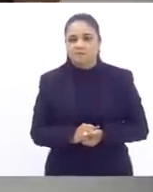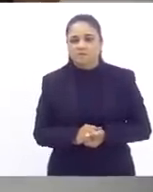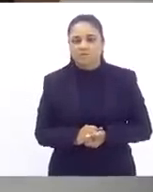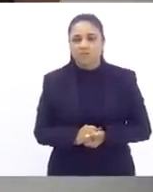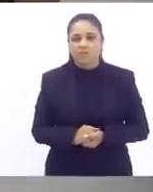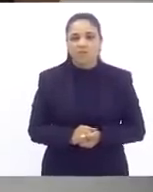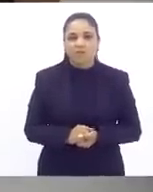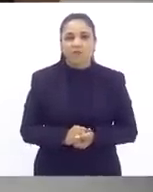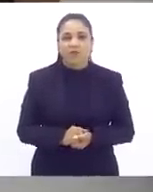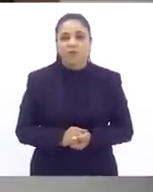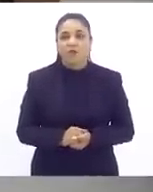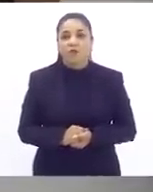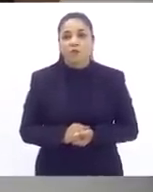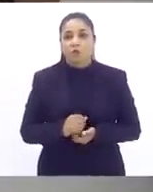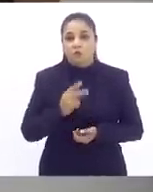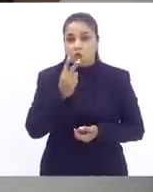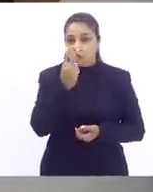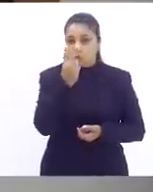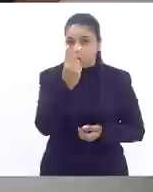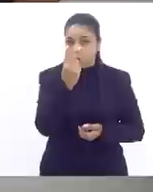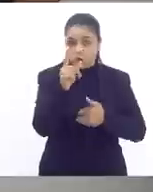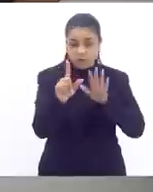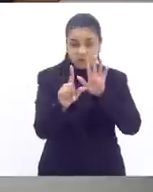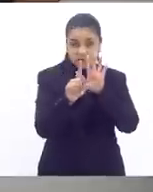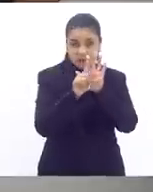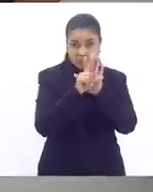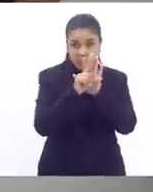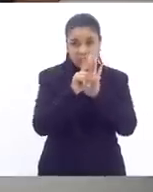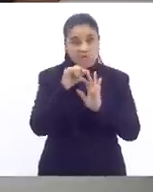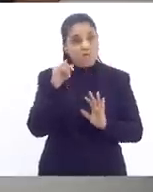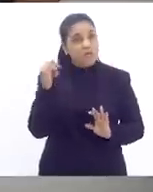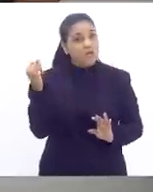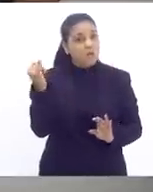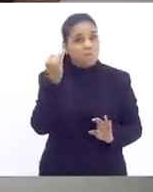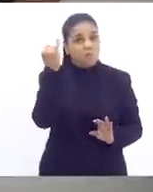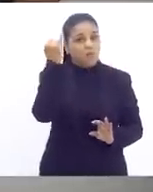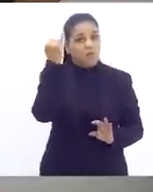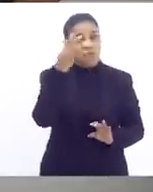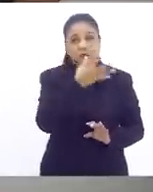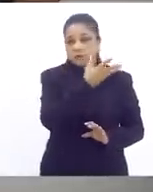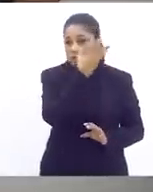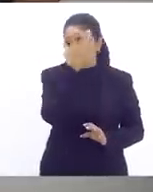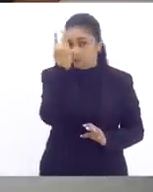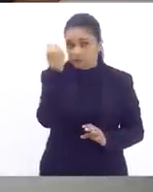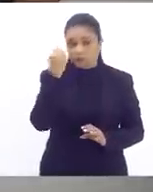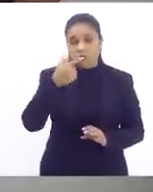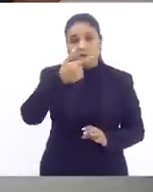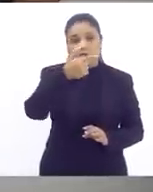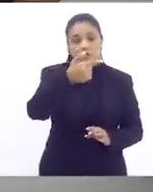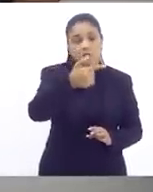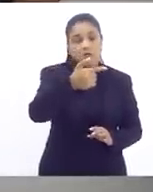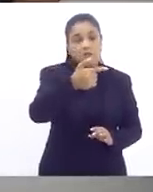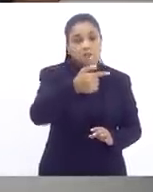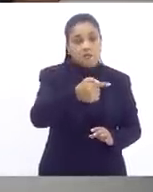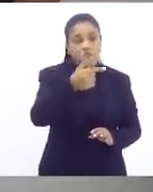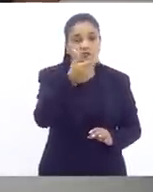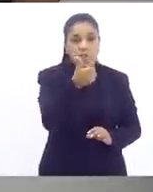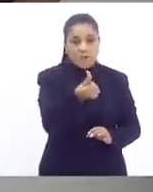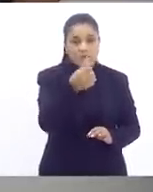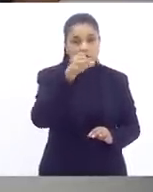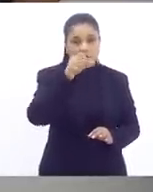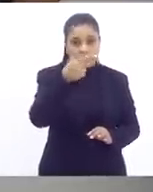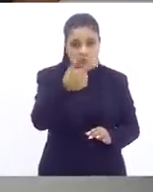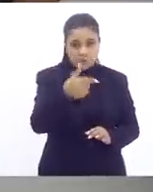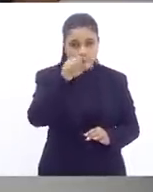nós temos hoje duas leis muito importante que elas estão esquecidas elas 7628 de 2017